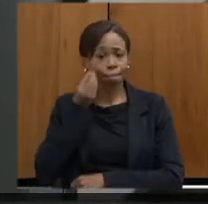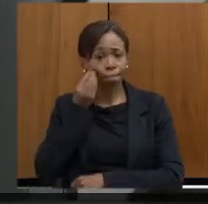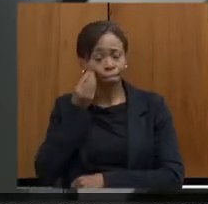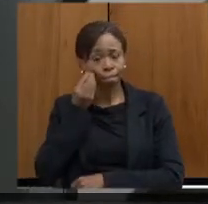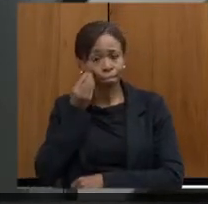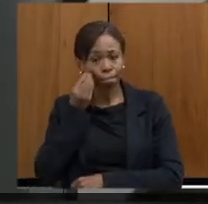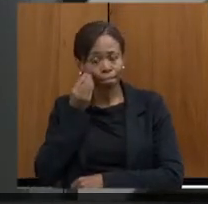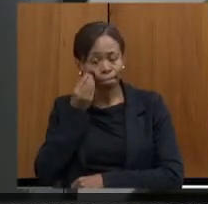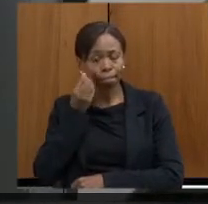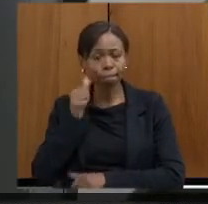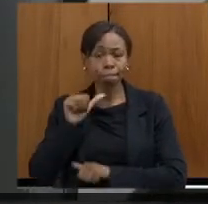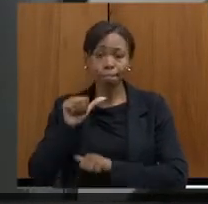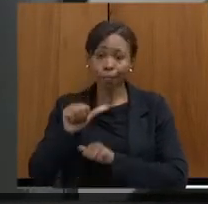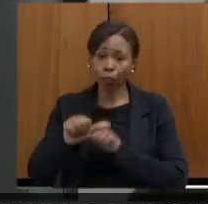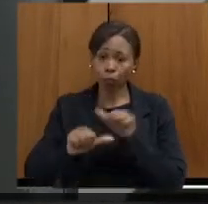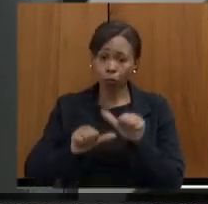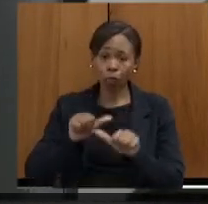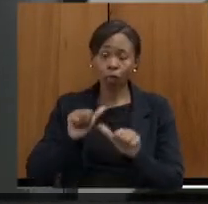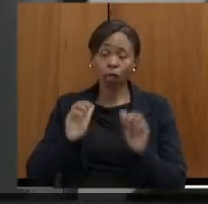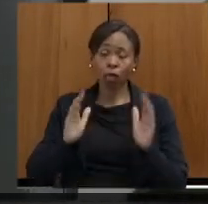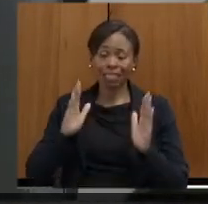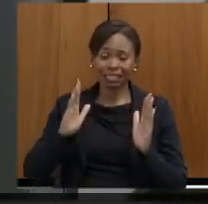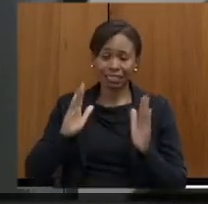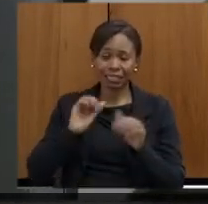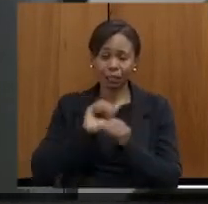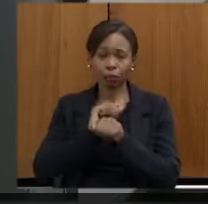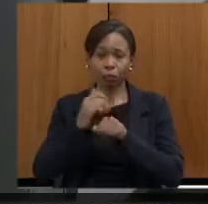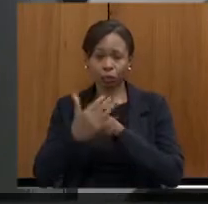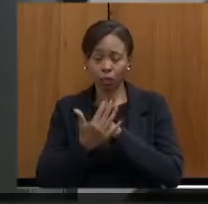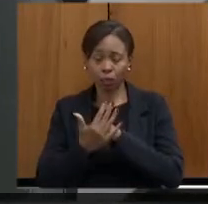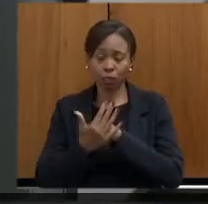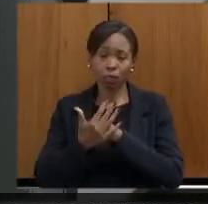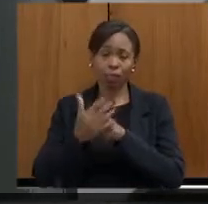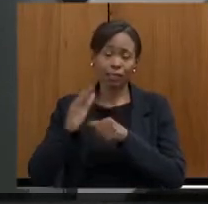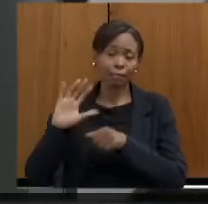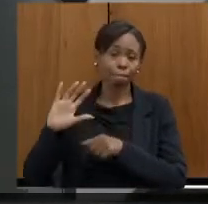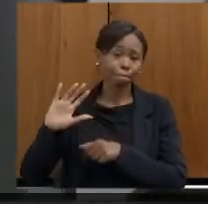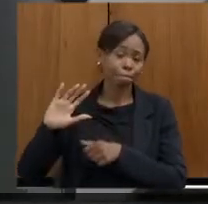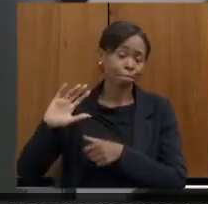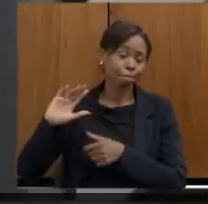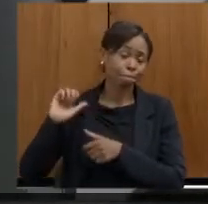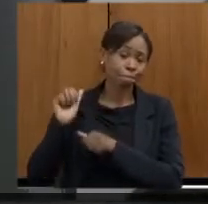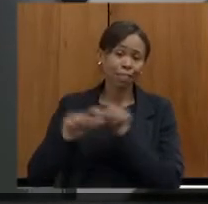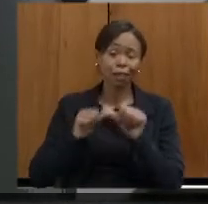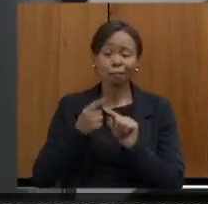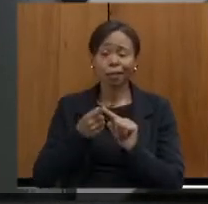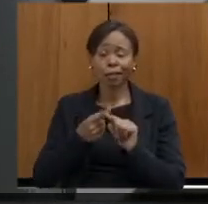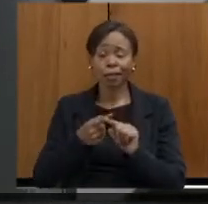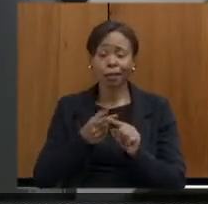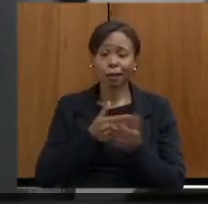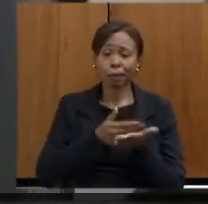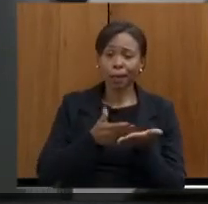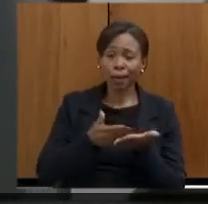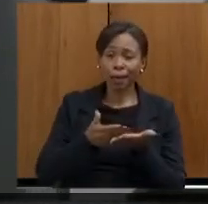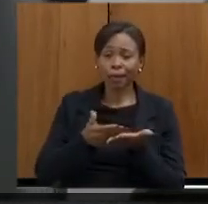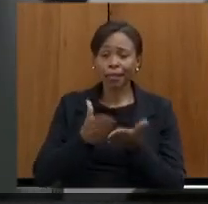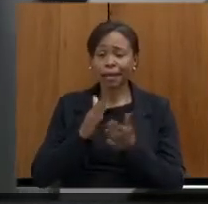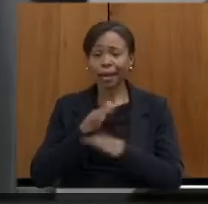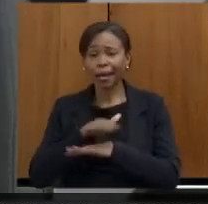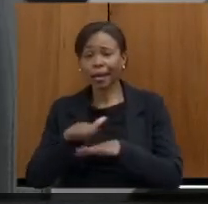sair dessa situação de pandemia, né? Uma pandemia que acaba e começa, tira a máscara, põe, volta a